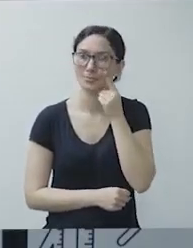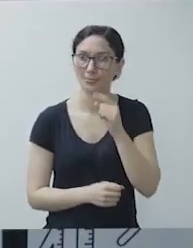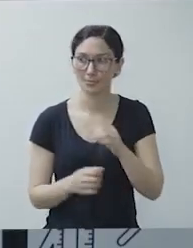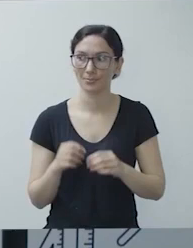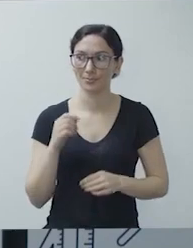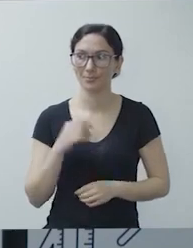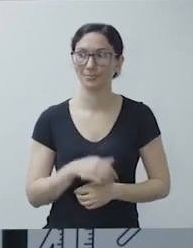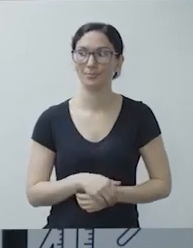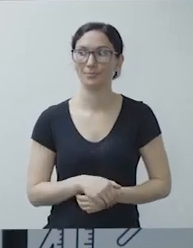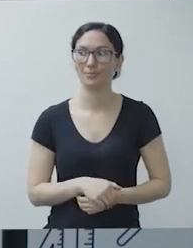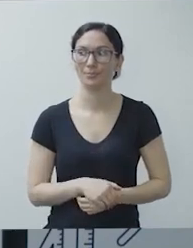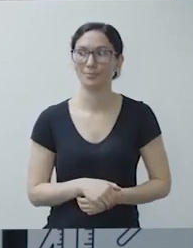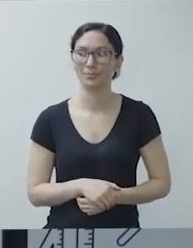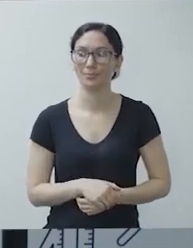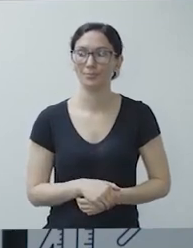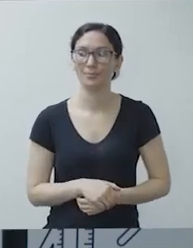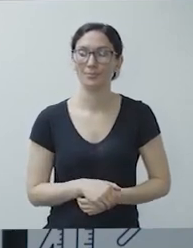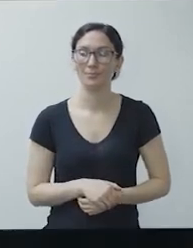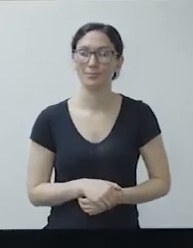para a gente ver?